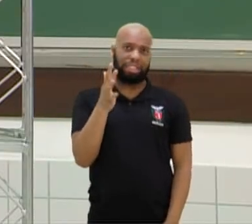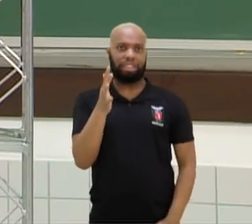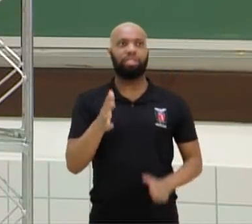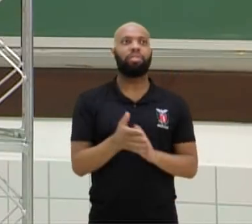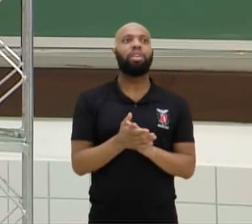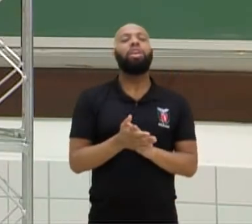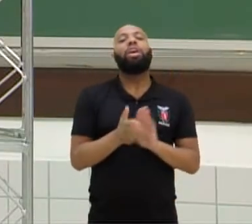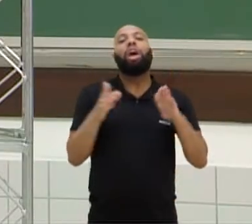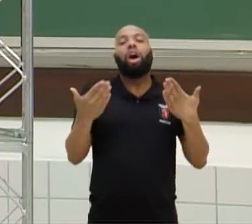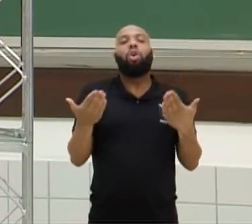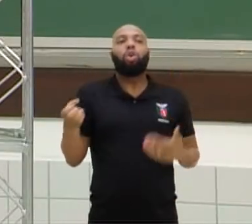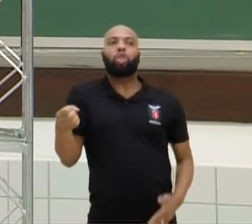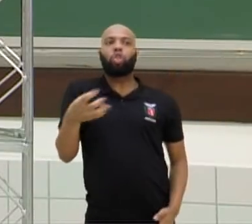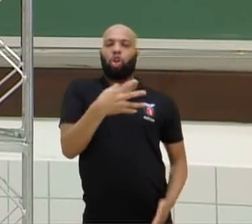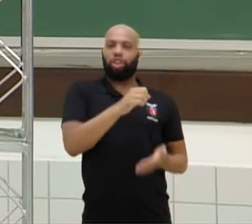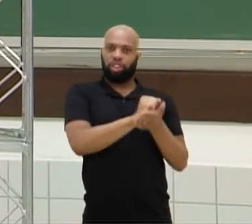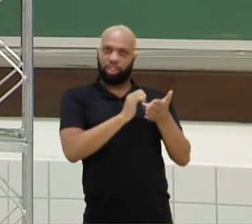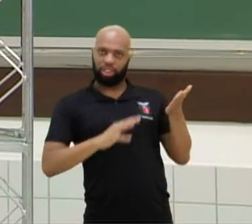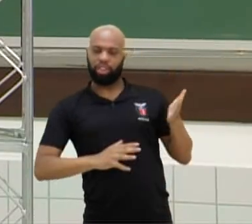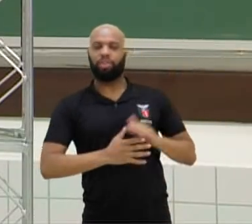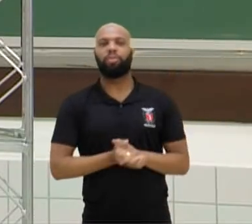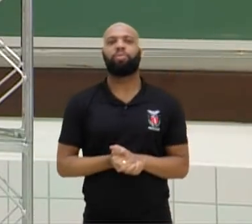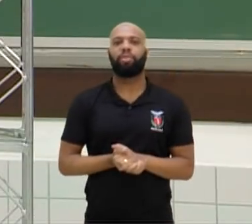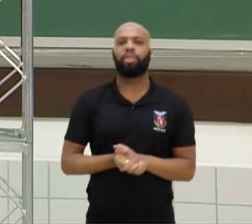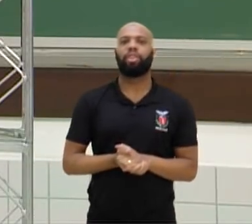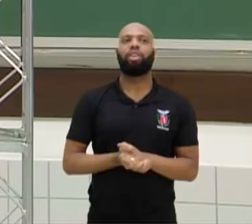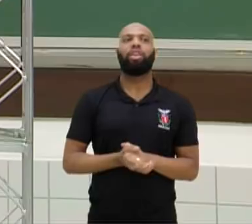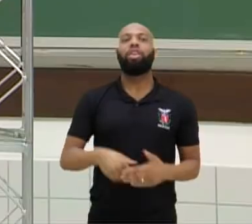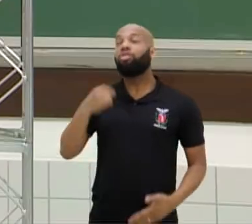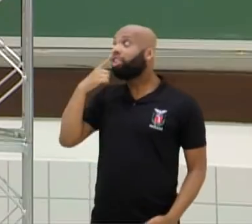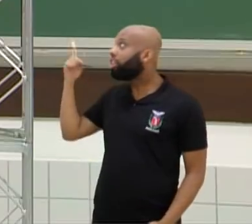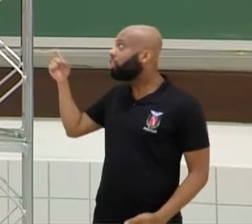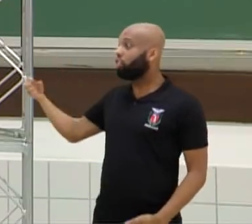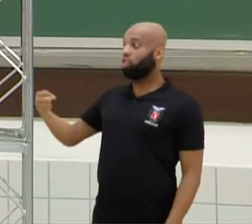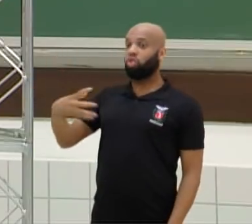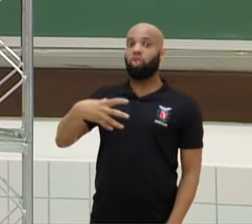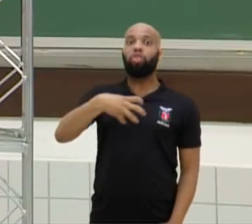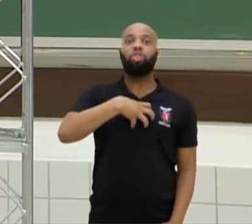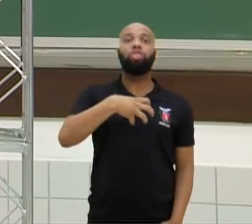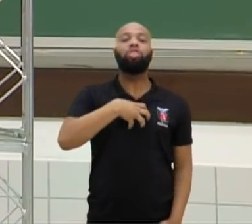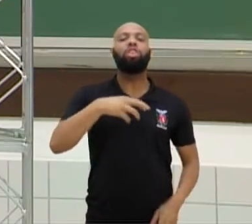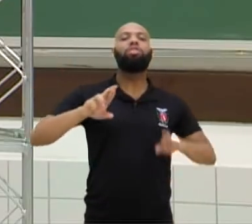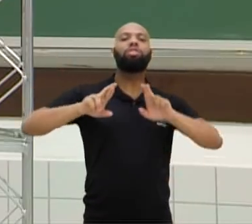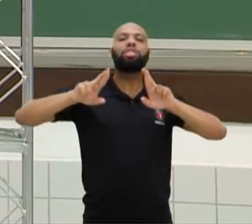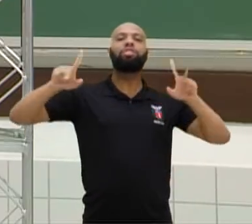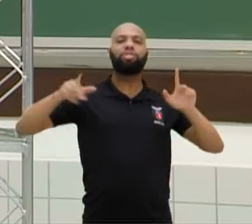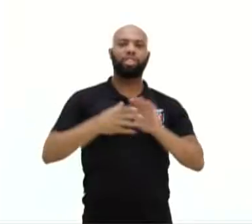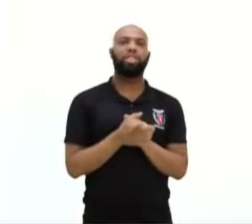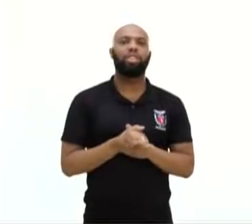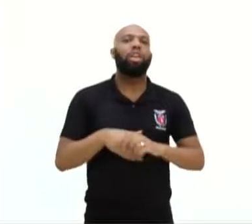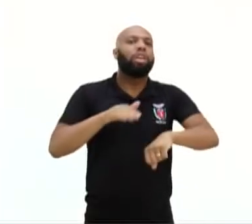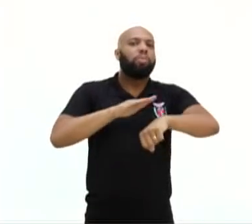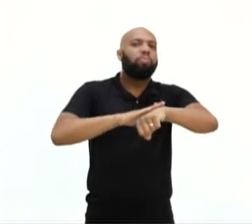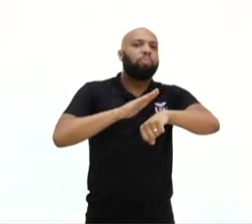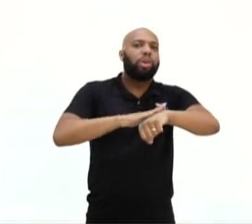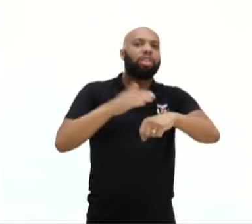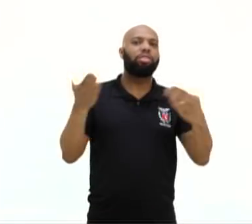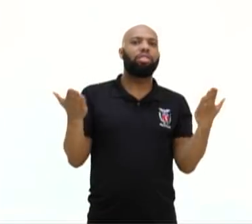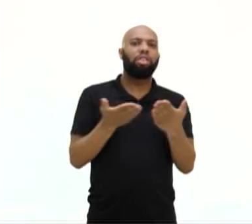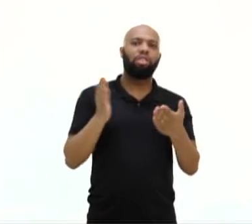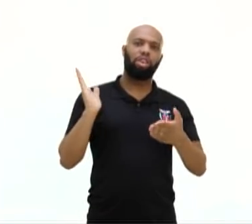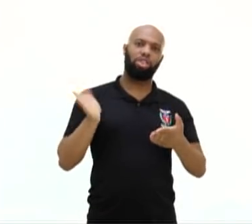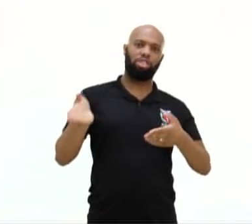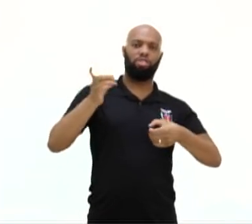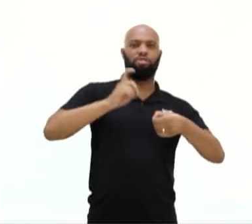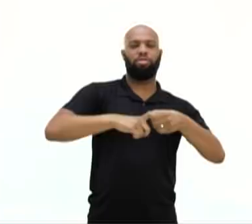nós vamos para um novo exercício. Ó. Esse novo exercício tem uma abordagem diferente. Vou te dar uns minutinhos e volto já.